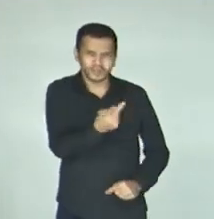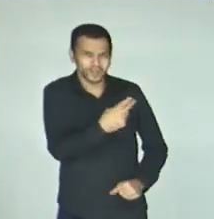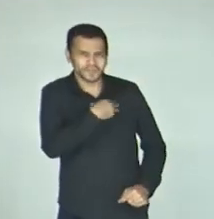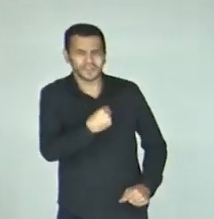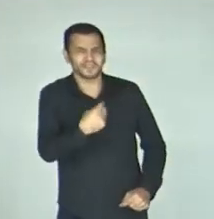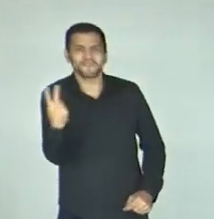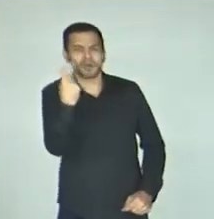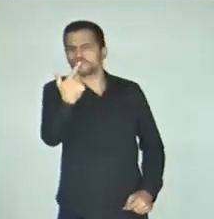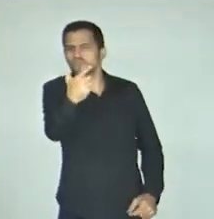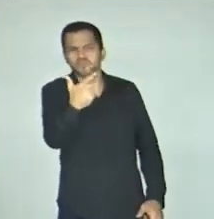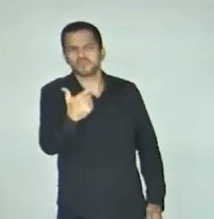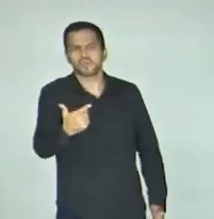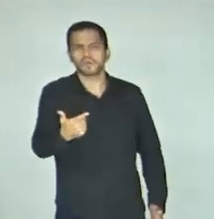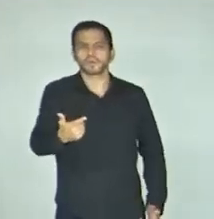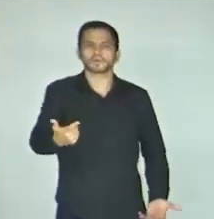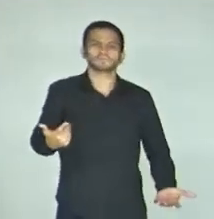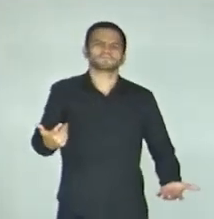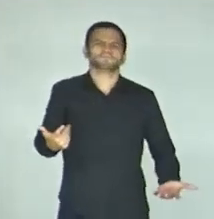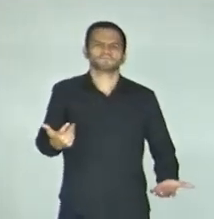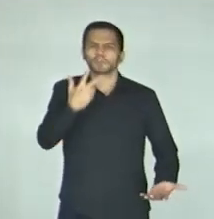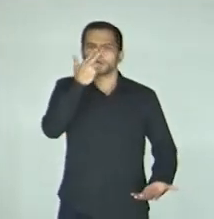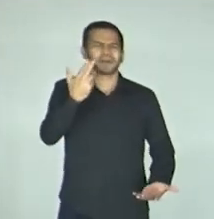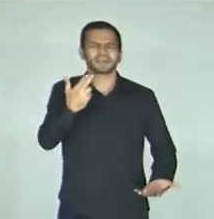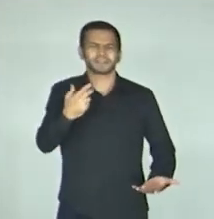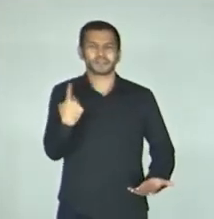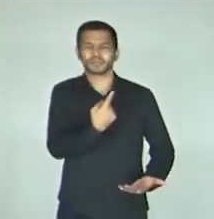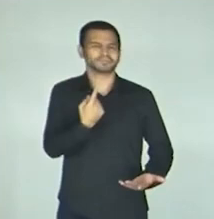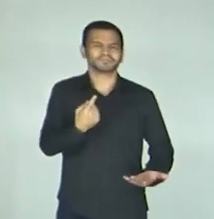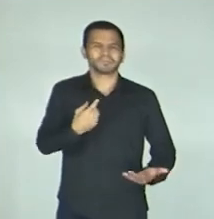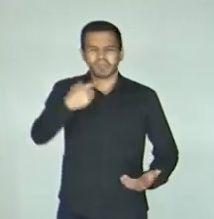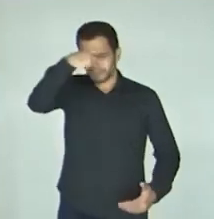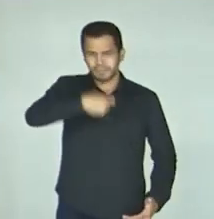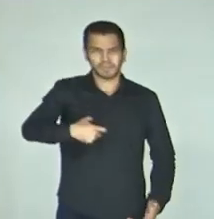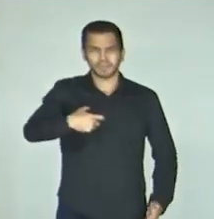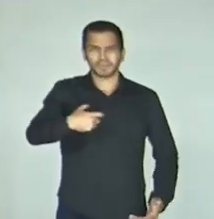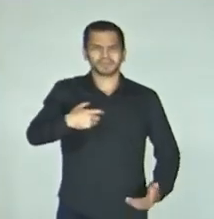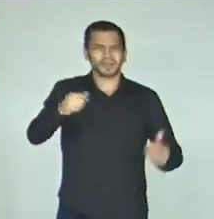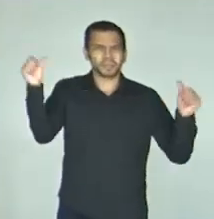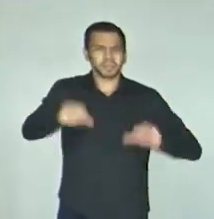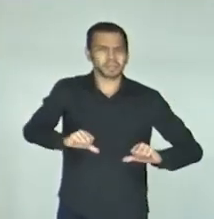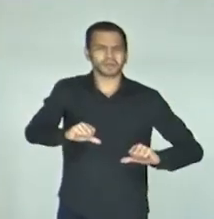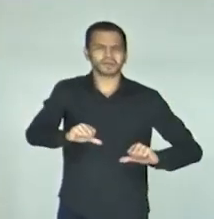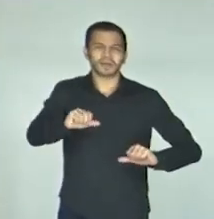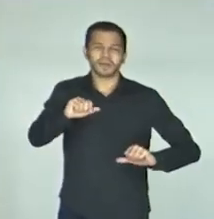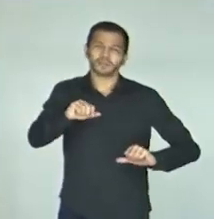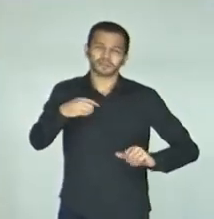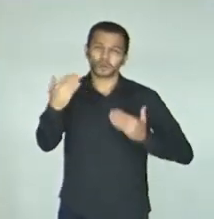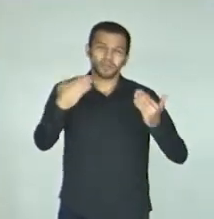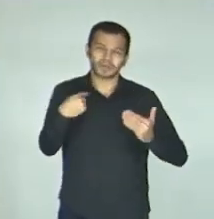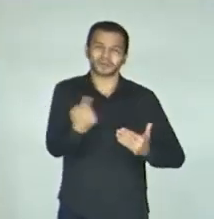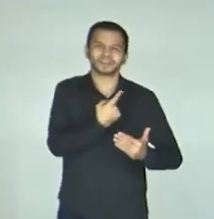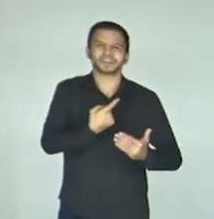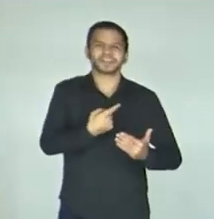ele com a decadência da gente muitas vezes é porque a gente só tá bem quem é de fora de casa